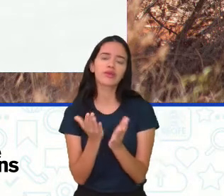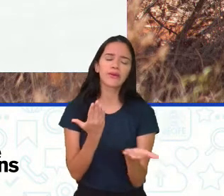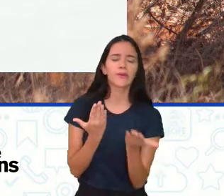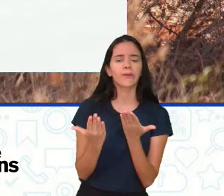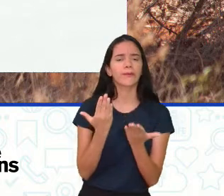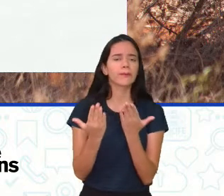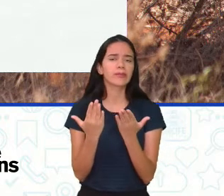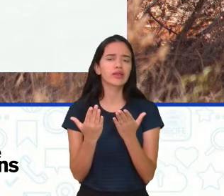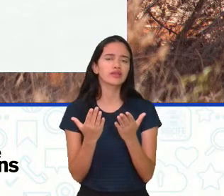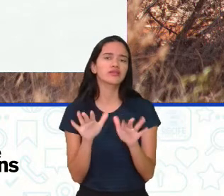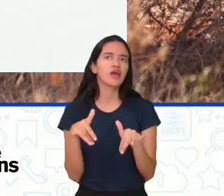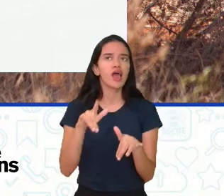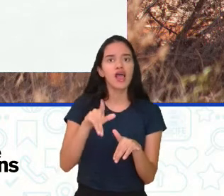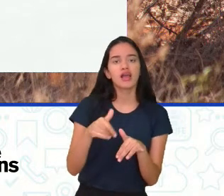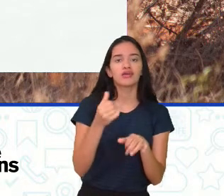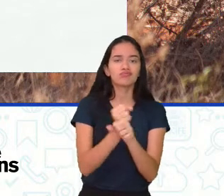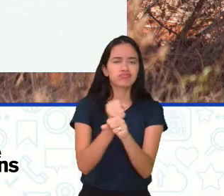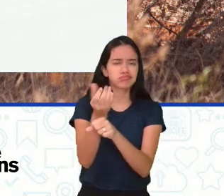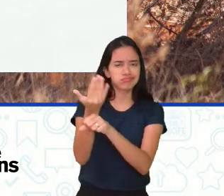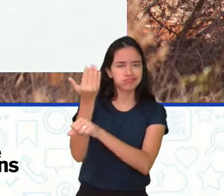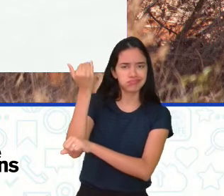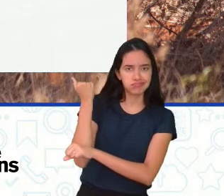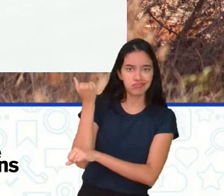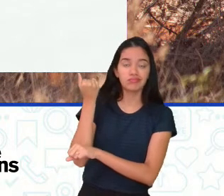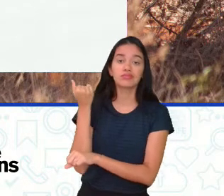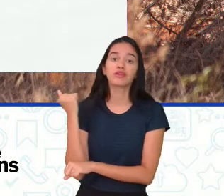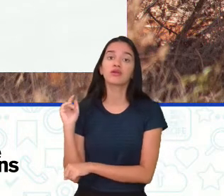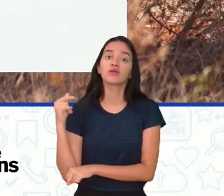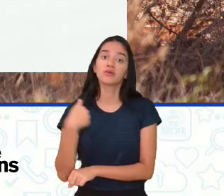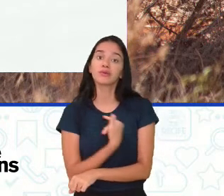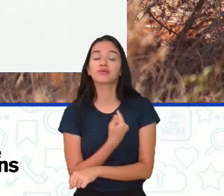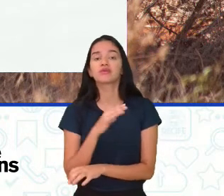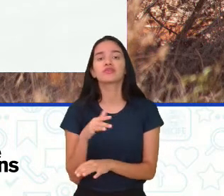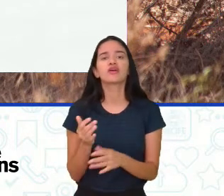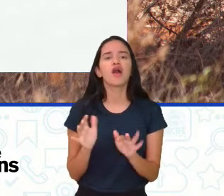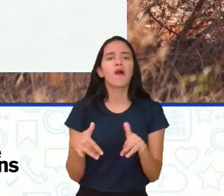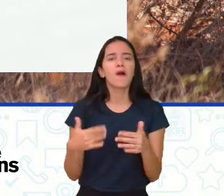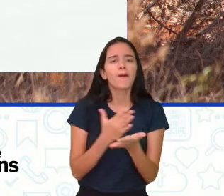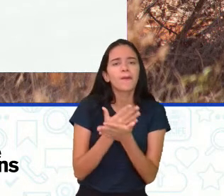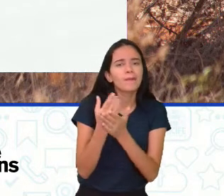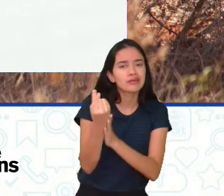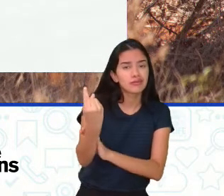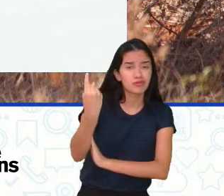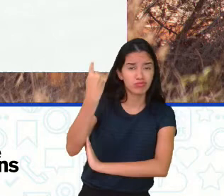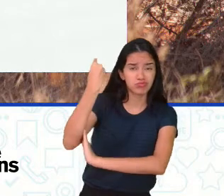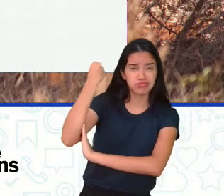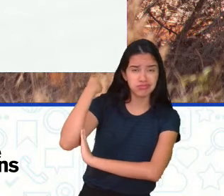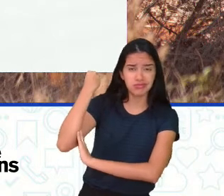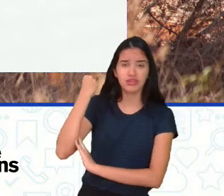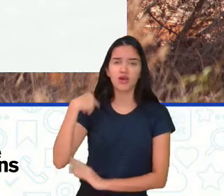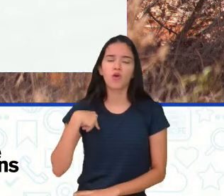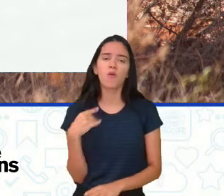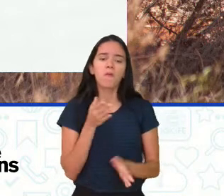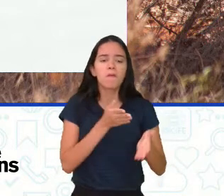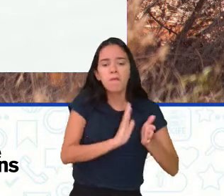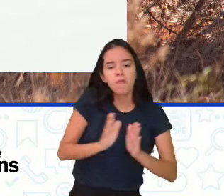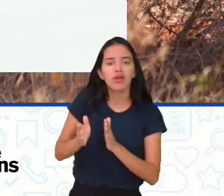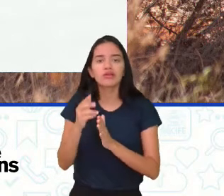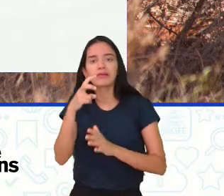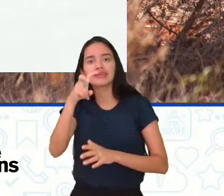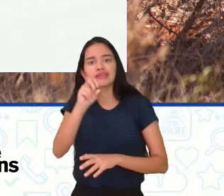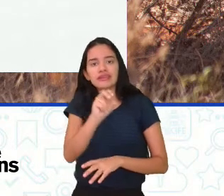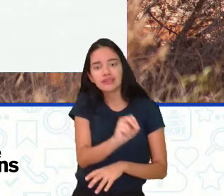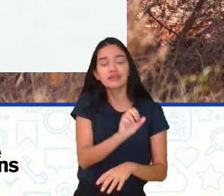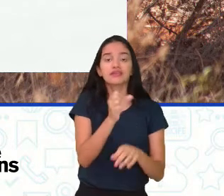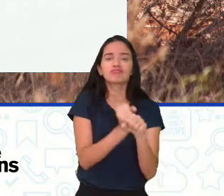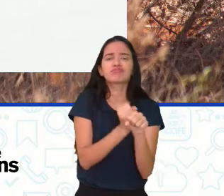comparar com períodos de anos anteriores, a gente começa lá atrás, né, no processo de formação, né, temos aí mais de 500 anos já